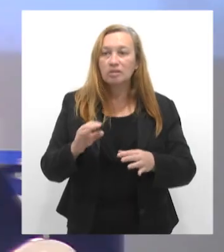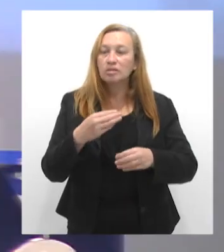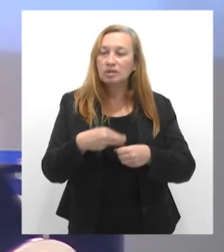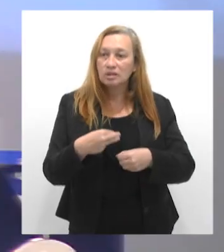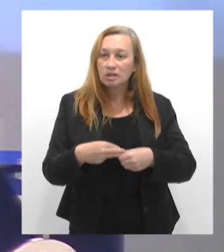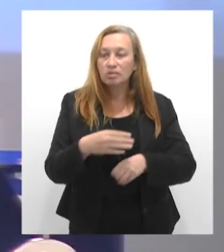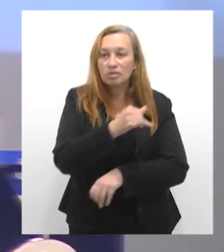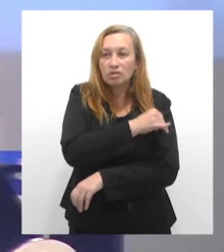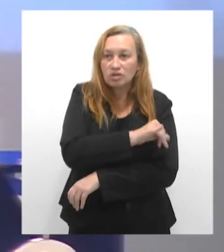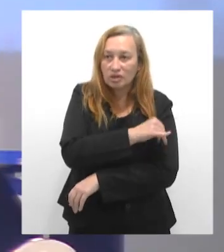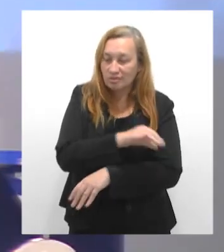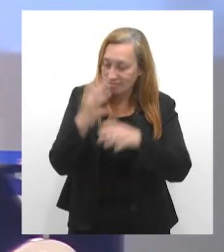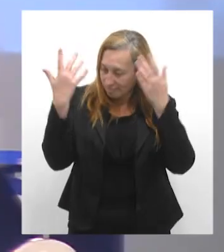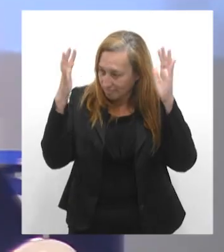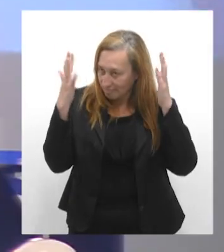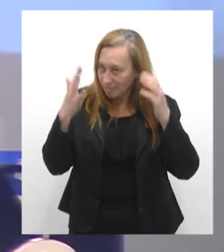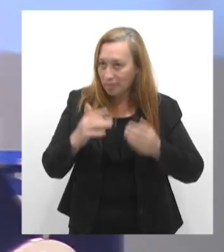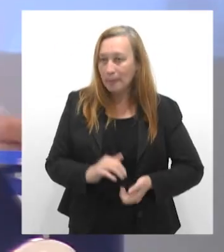Janeiro.